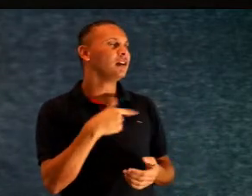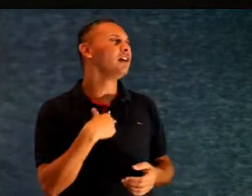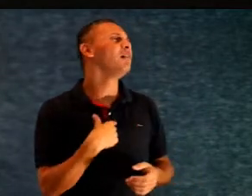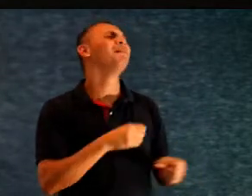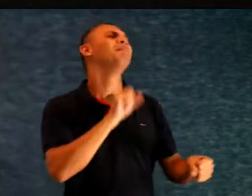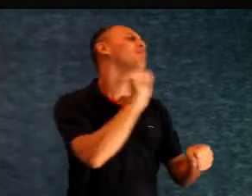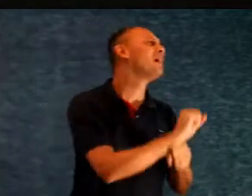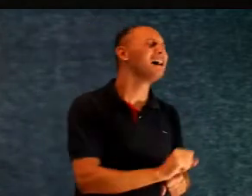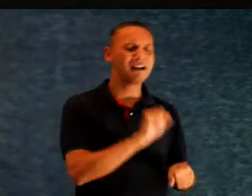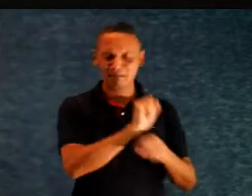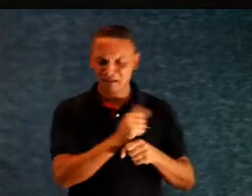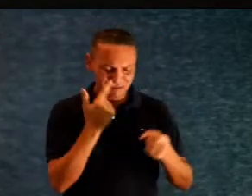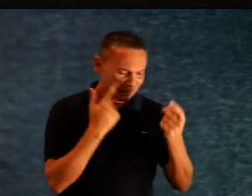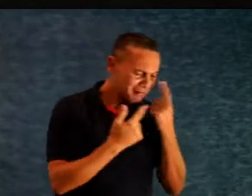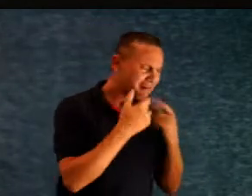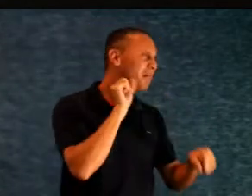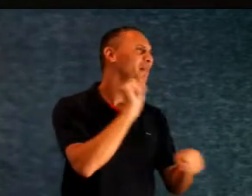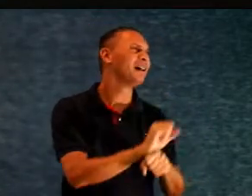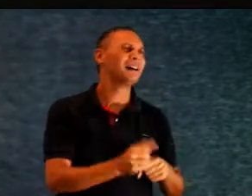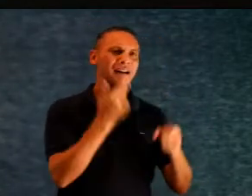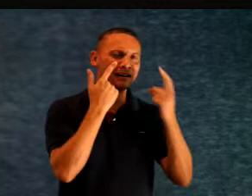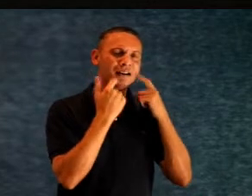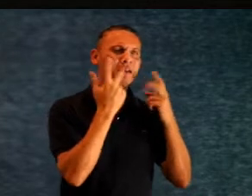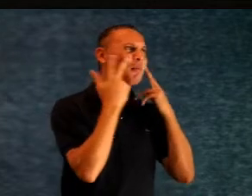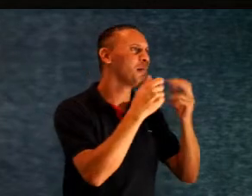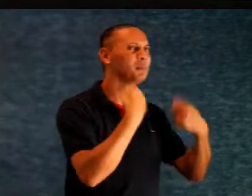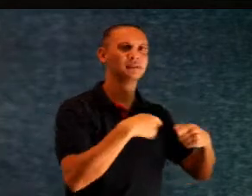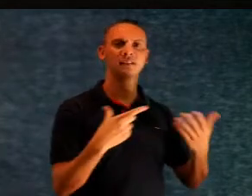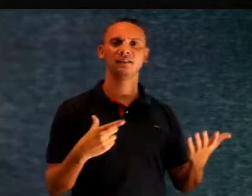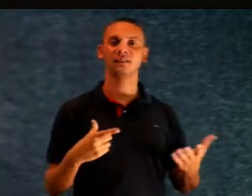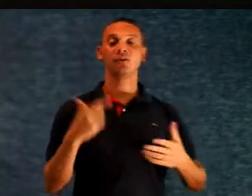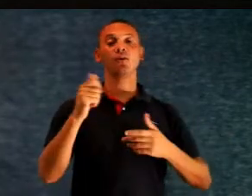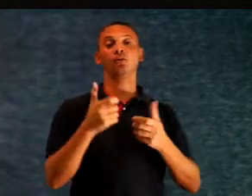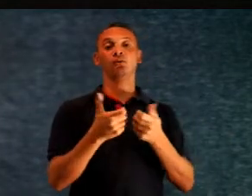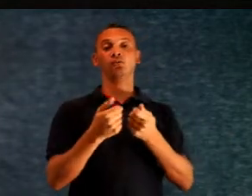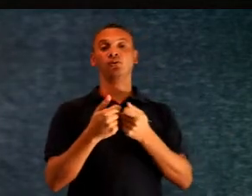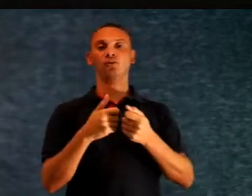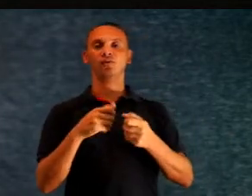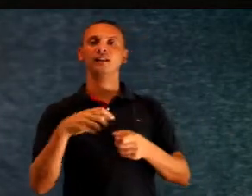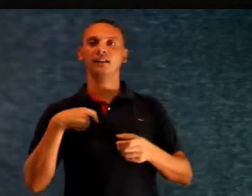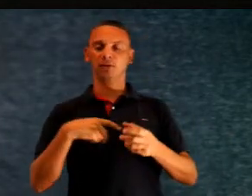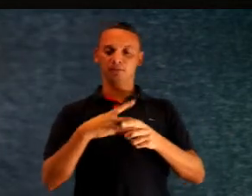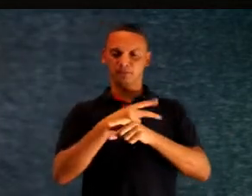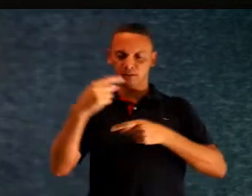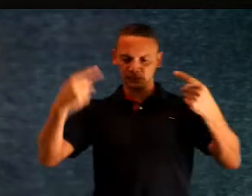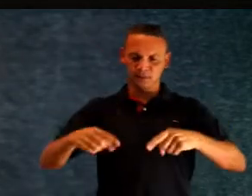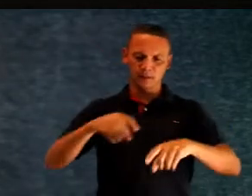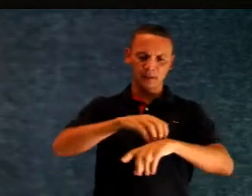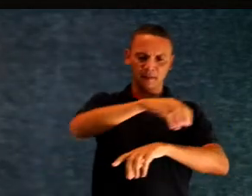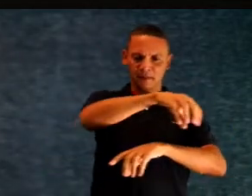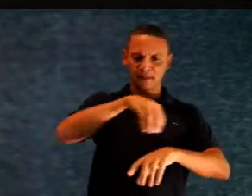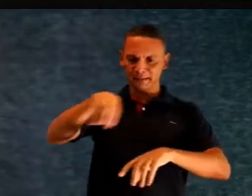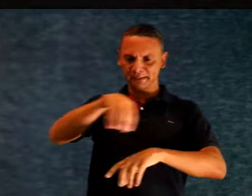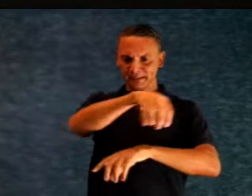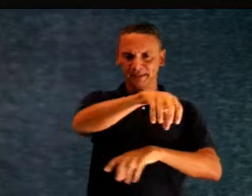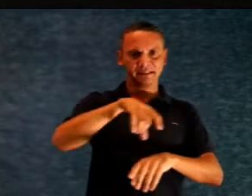delicioso concurso dos domingos de chuva, que consistia em ver quem era capaz de bater durante mais tempo uma bolinha de